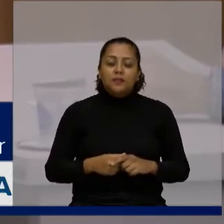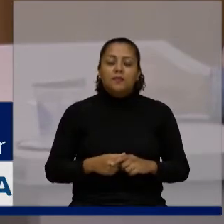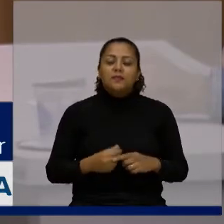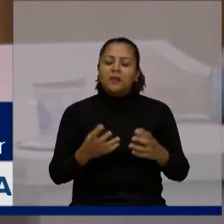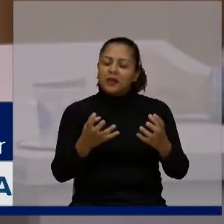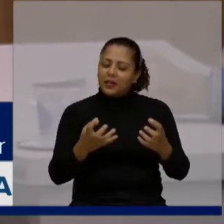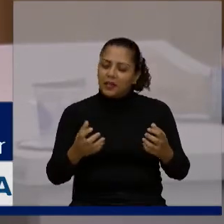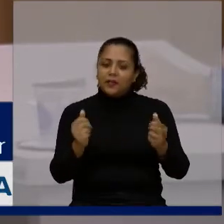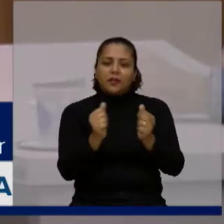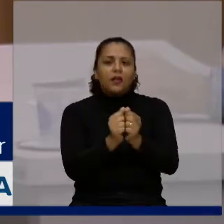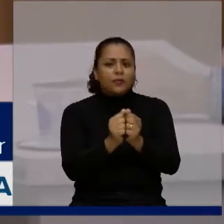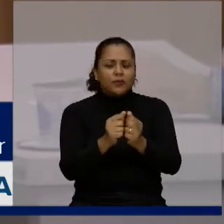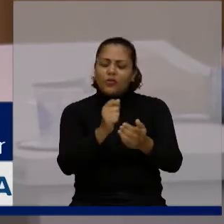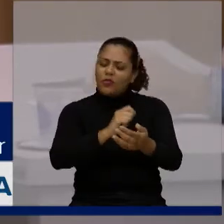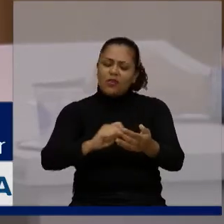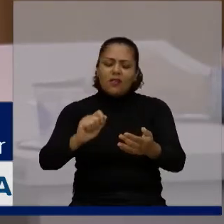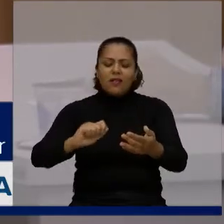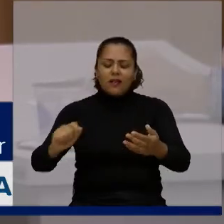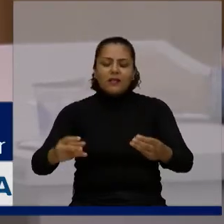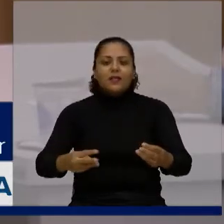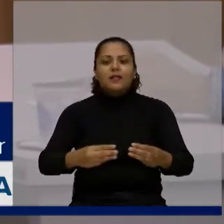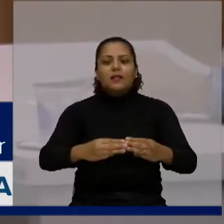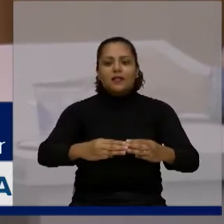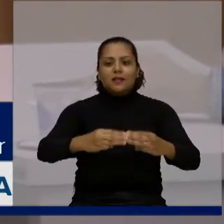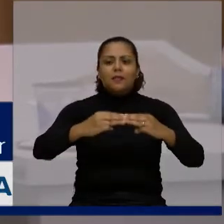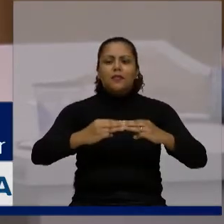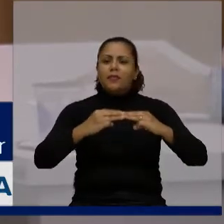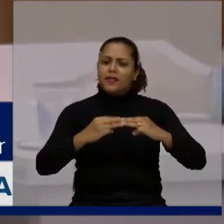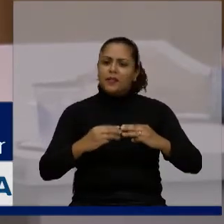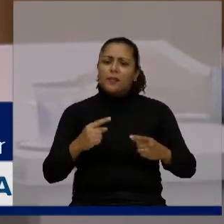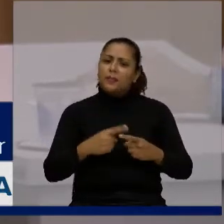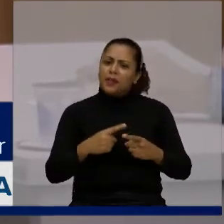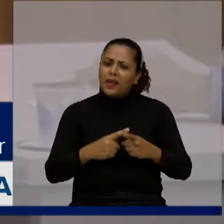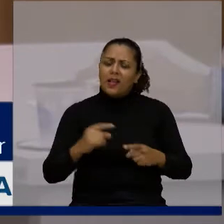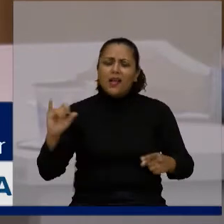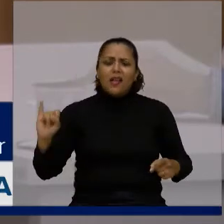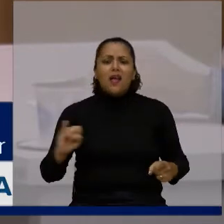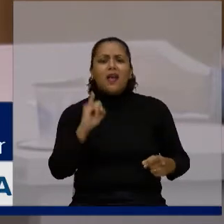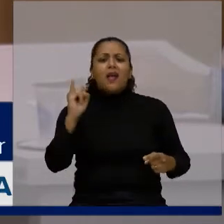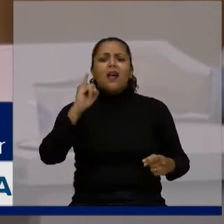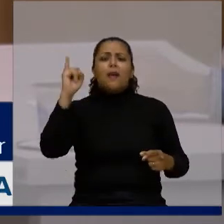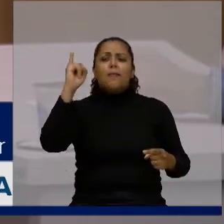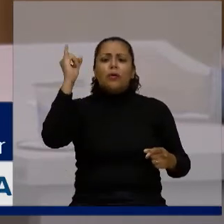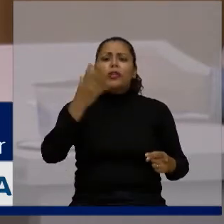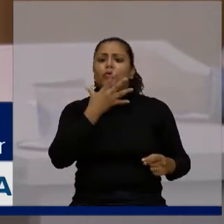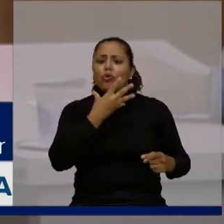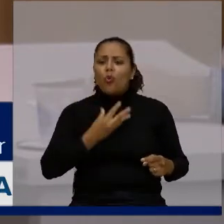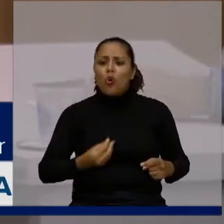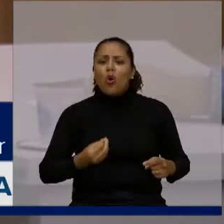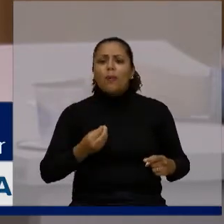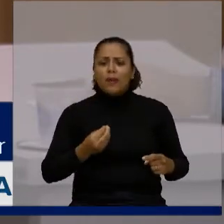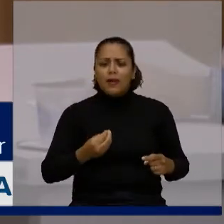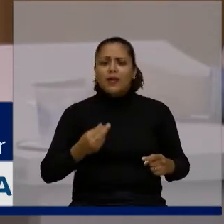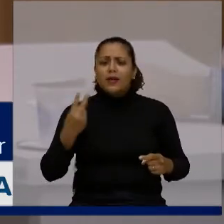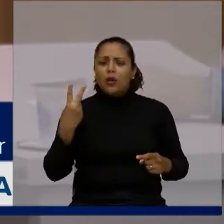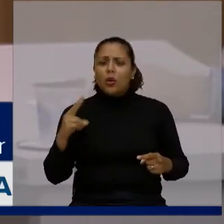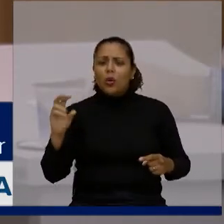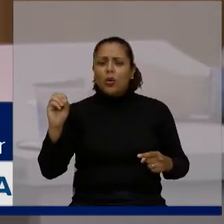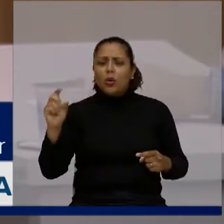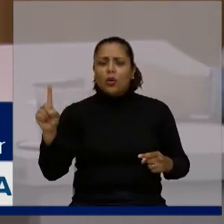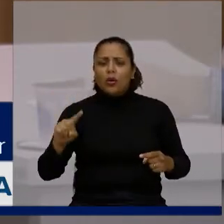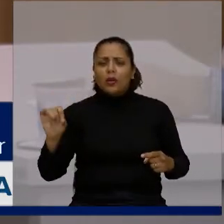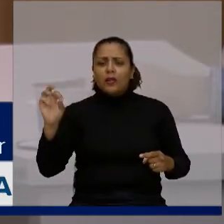na assinatura dessa moção. Tamanha a importância desse cidadão, Osiris Silva, para a